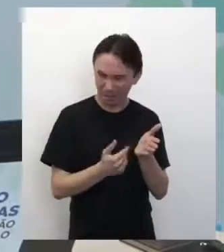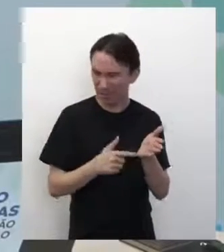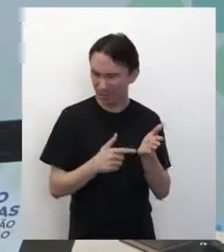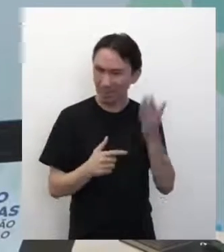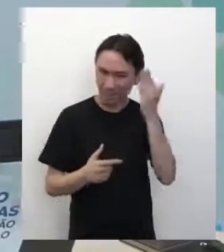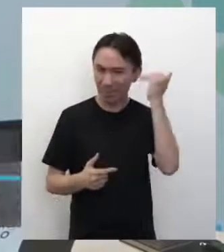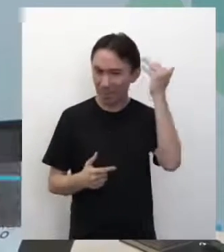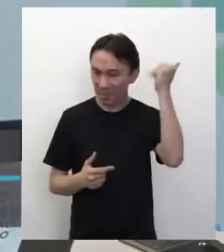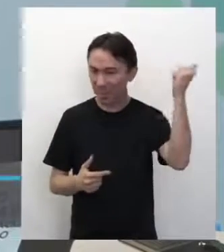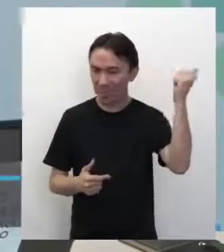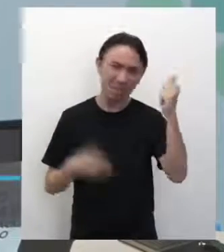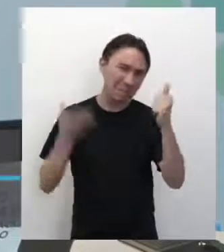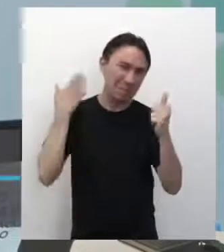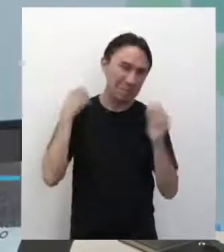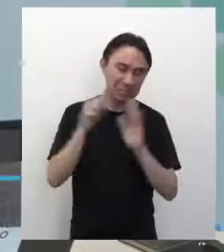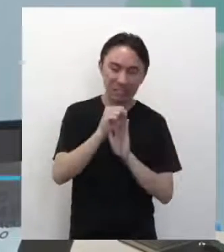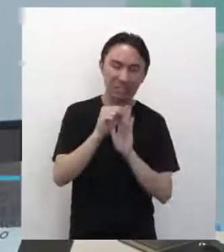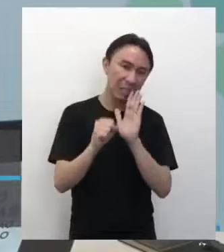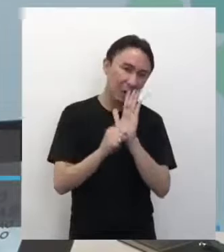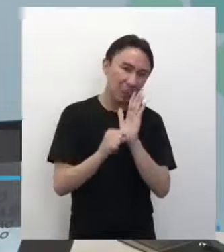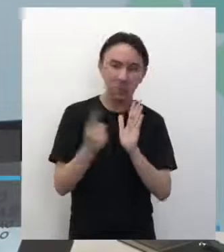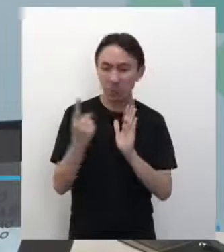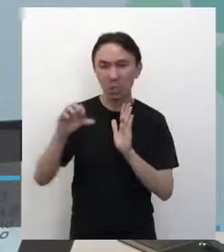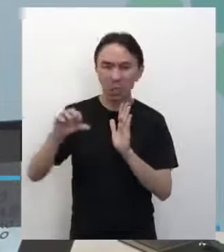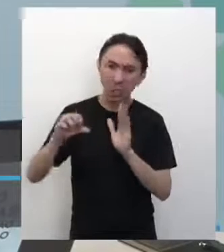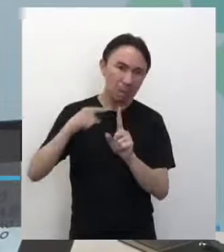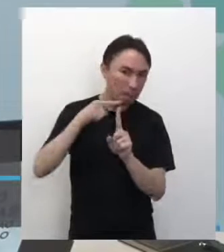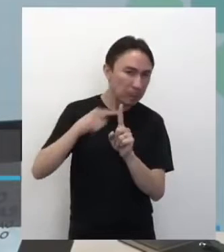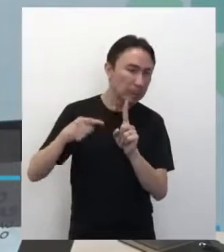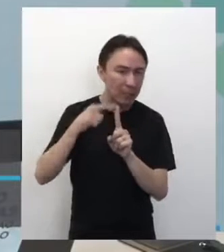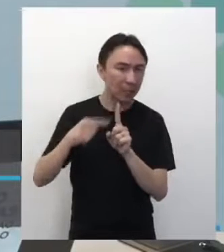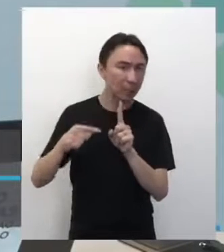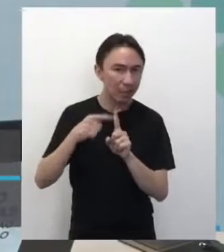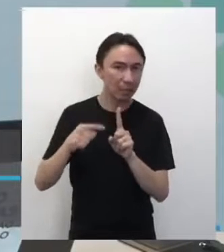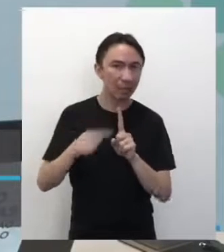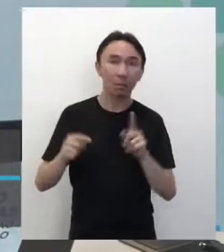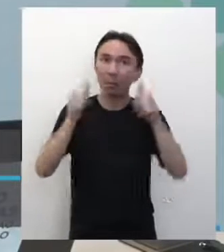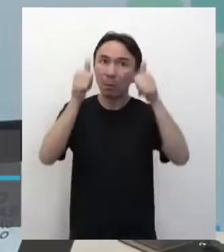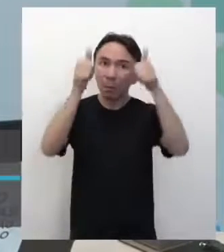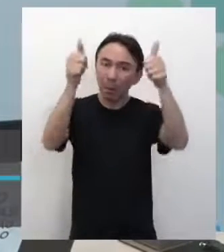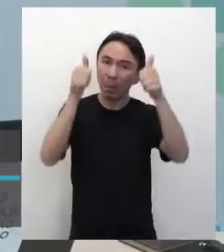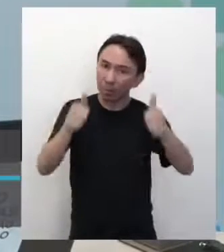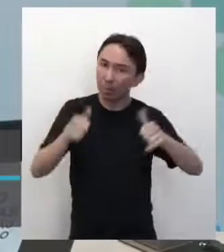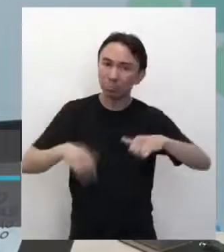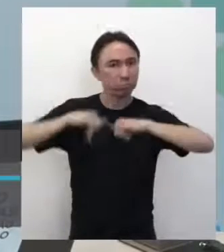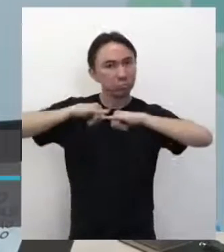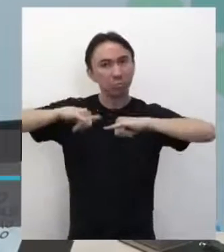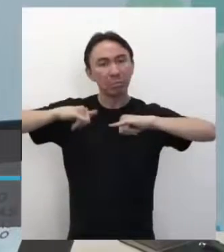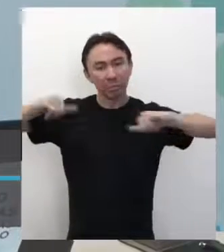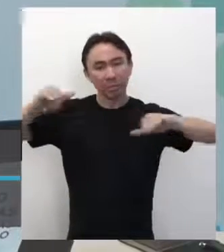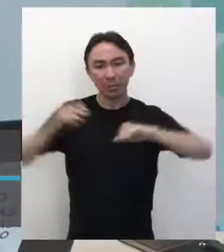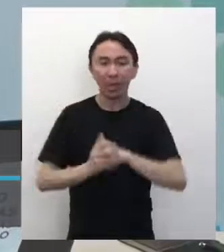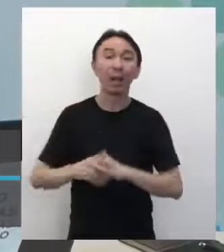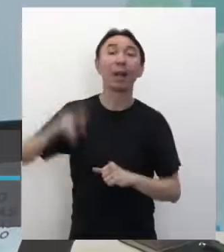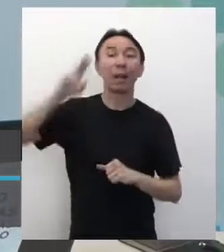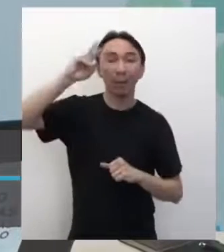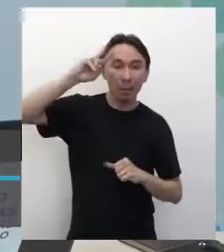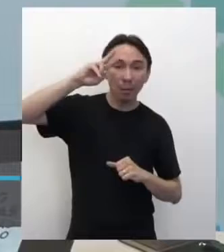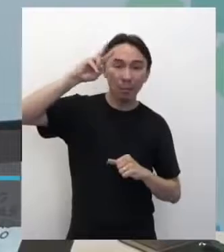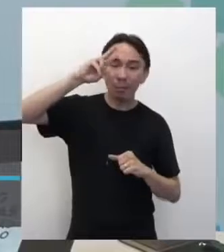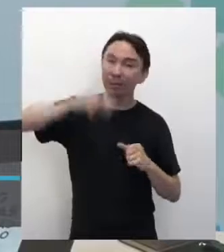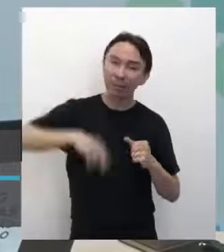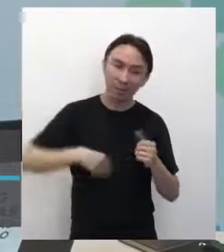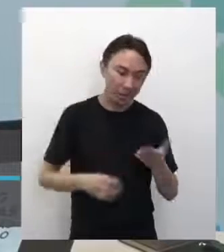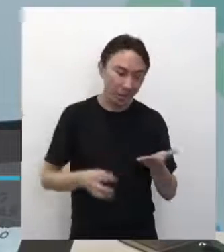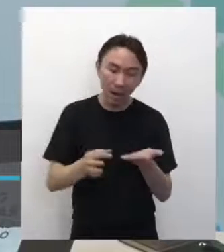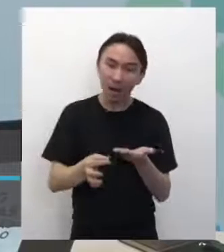em meados do século XIX. Boa. Inclusive, eu lembro que no caderno do aluno, antigamente, tinha